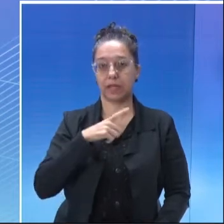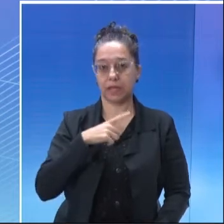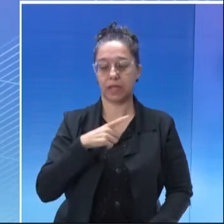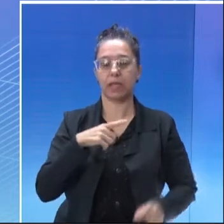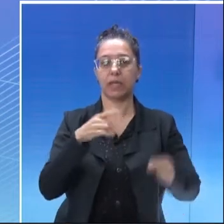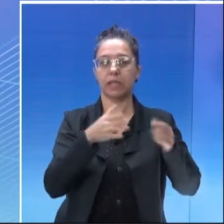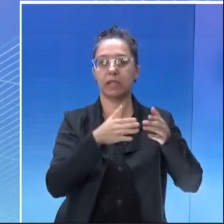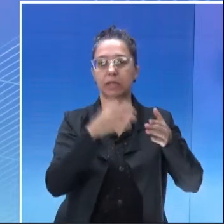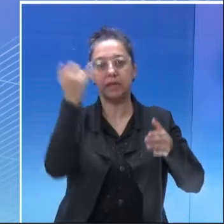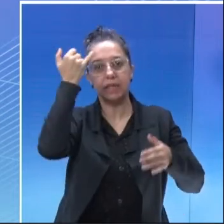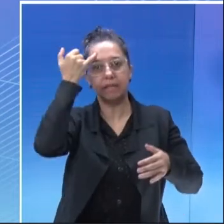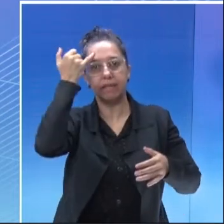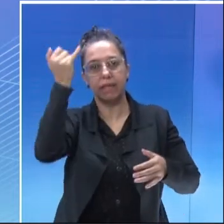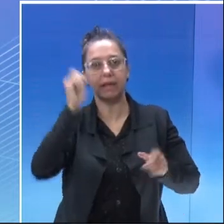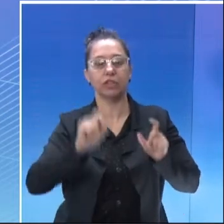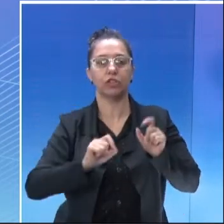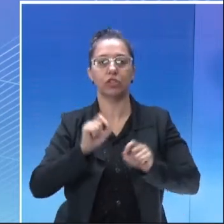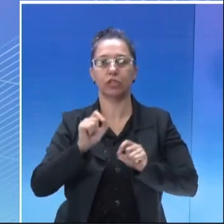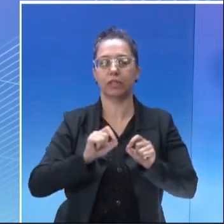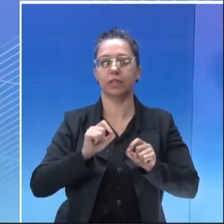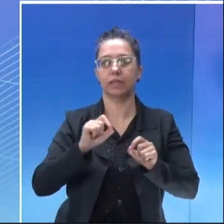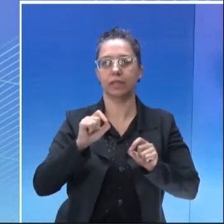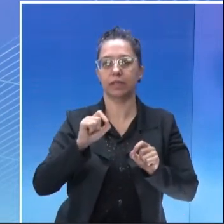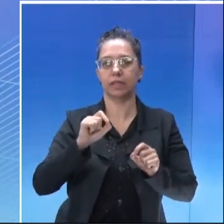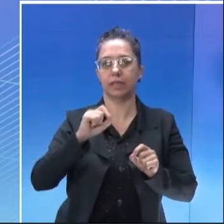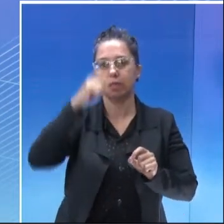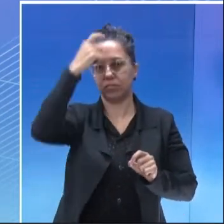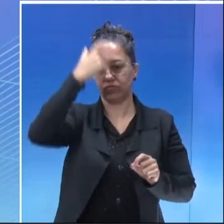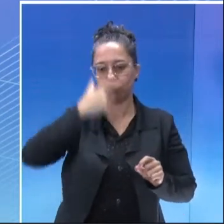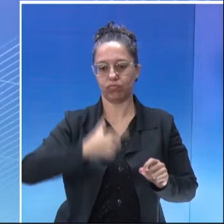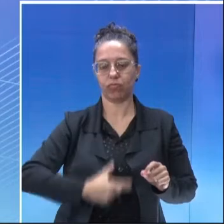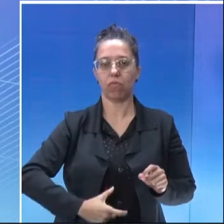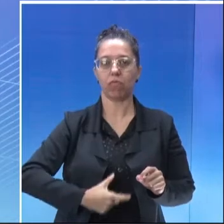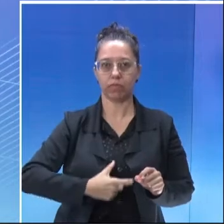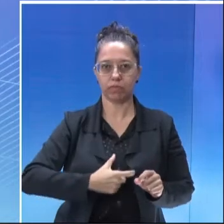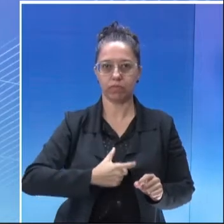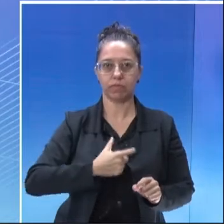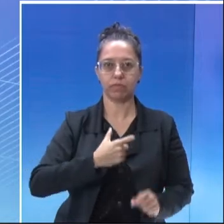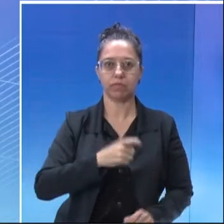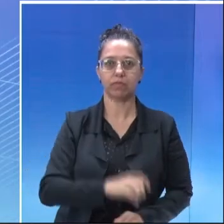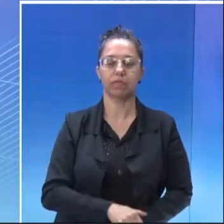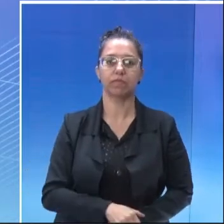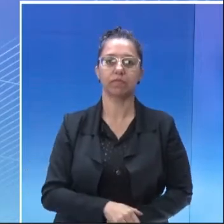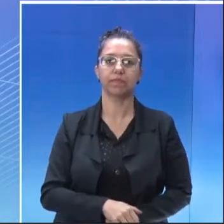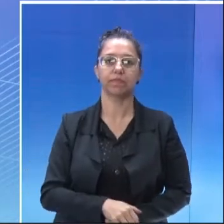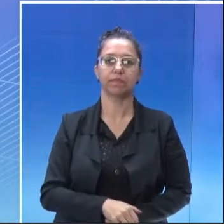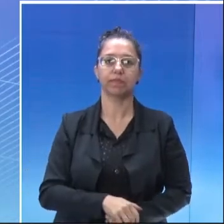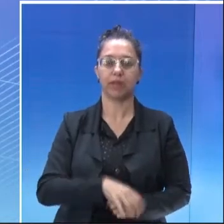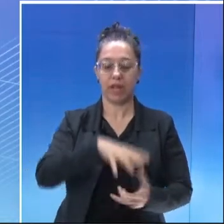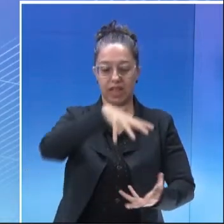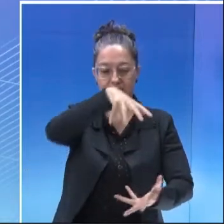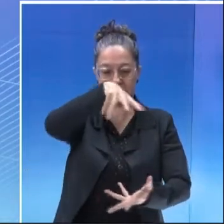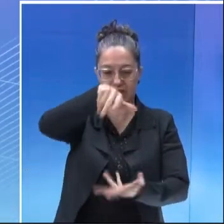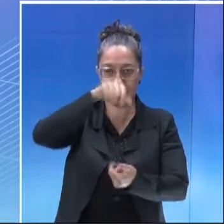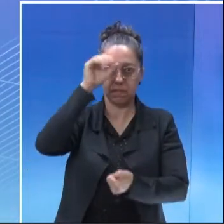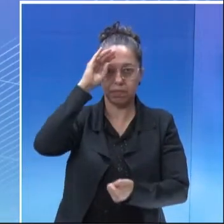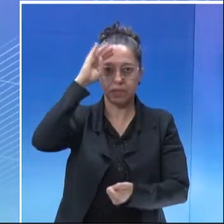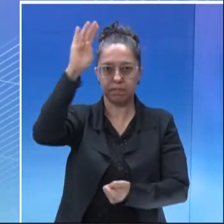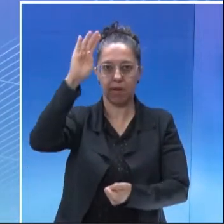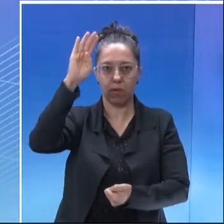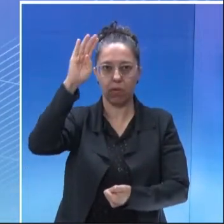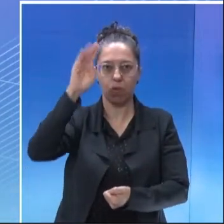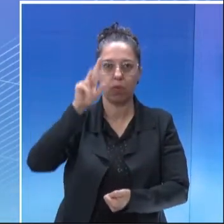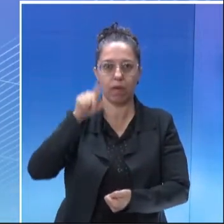na modernidade, essa ideia e essa teoria que tira a teoria que é geocêntrica, que a Terra é o centro